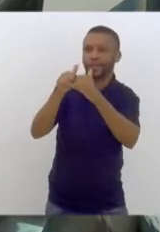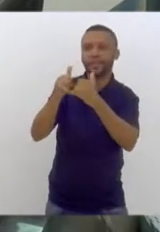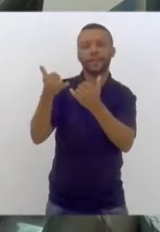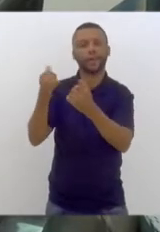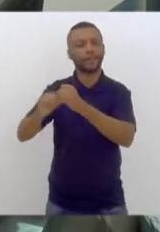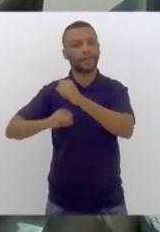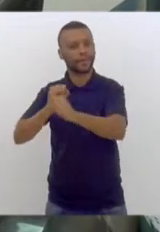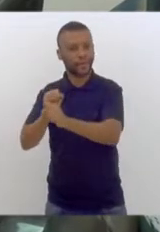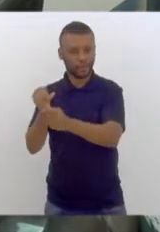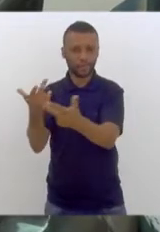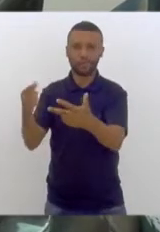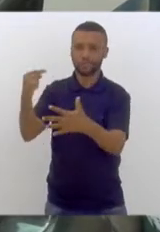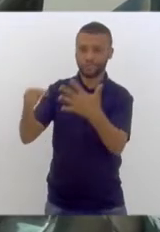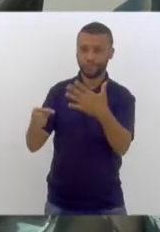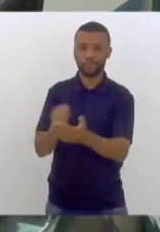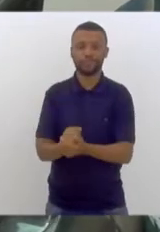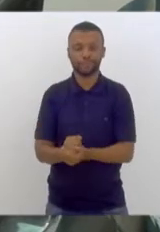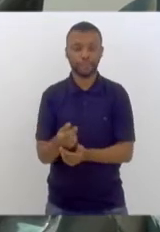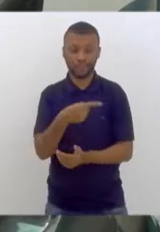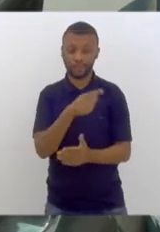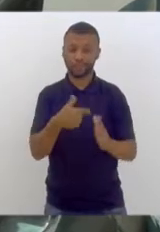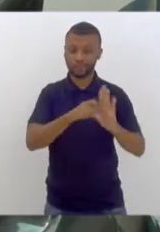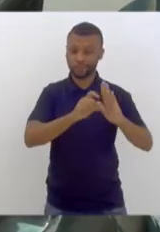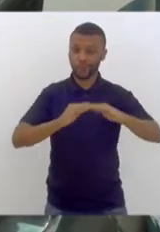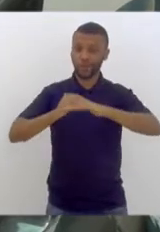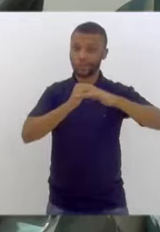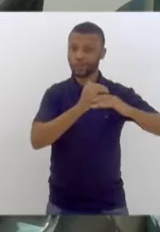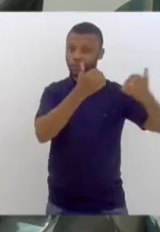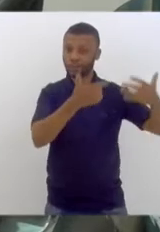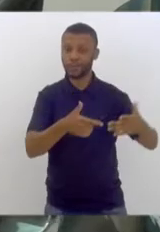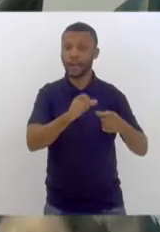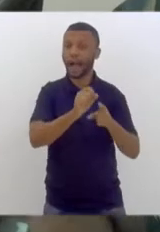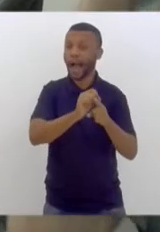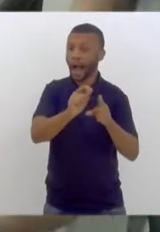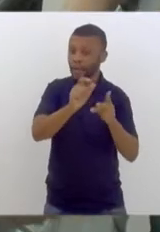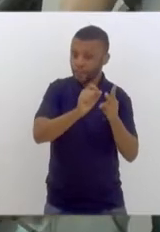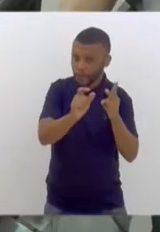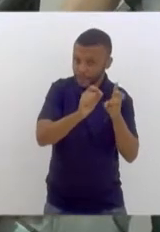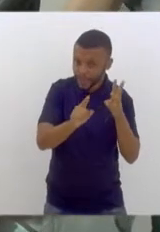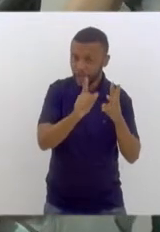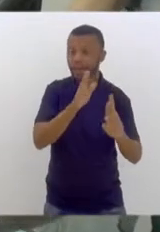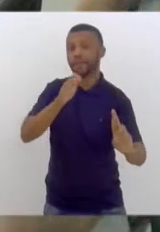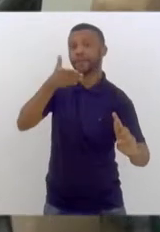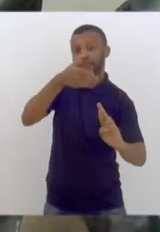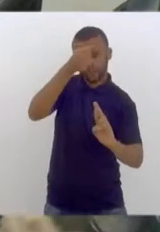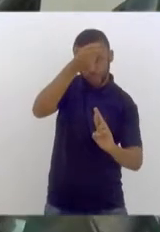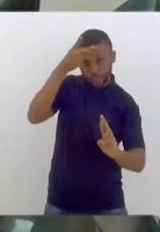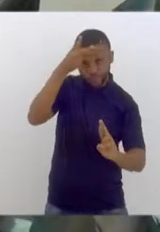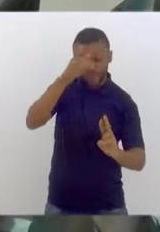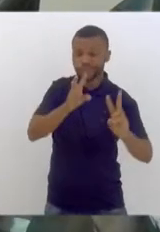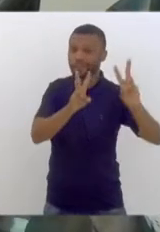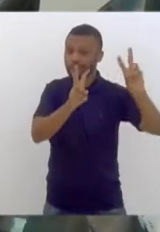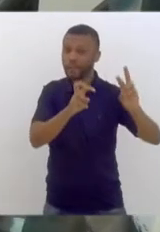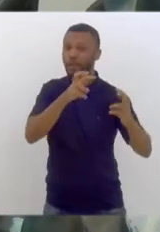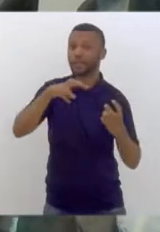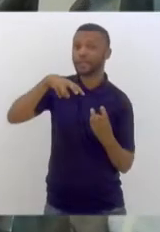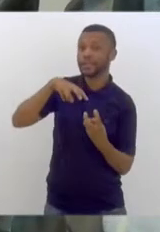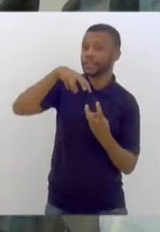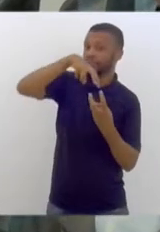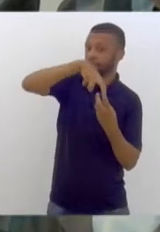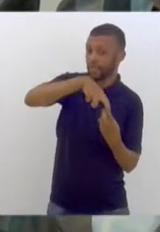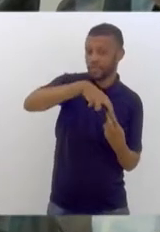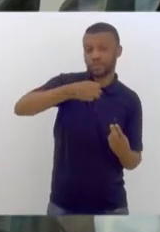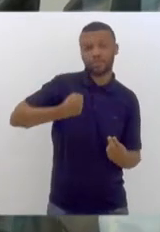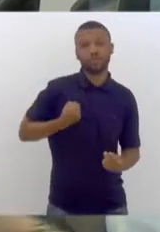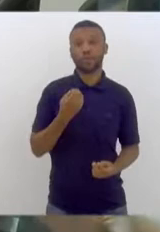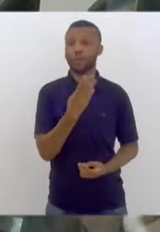inciso 3, diz assim: as parcelas referentes aos municípios mencionados no inciso 4 deste artigo serão